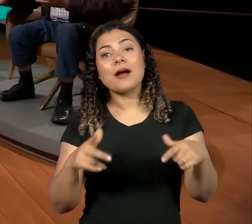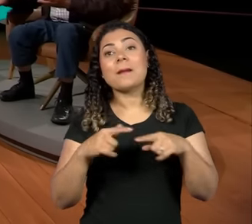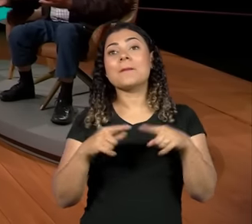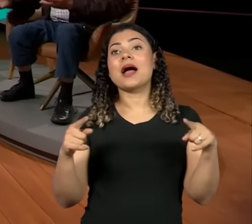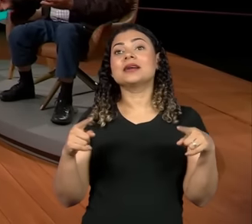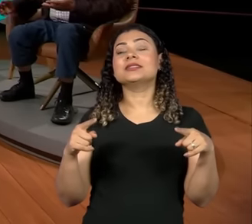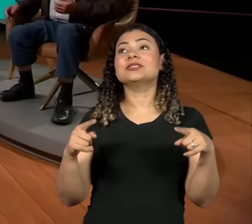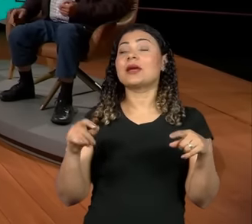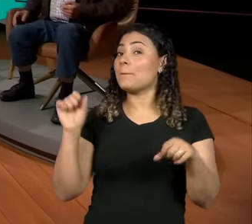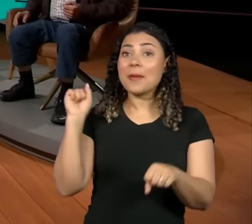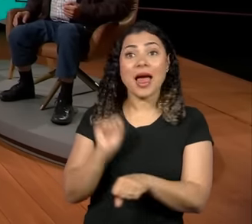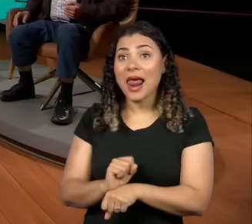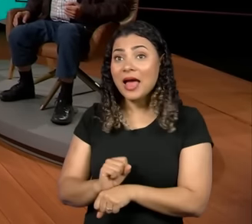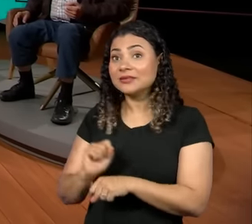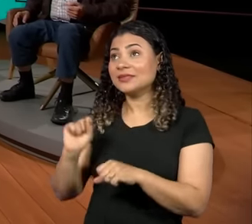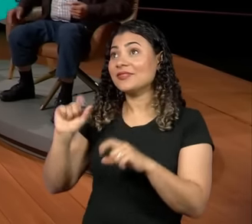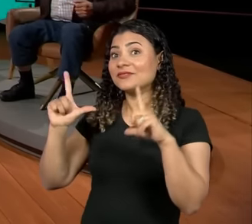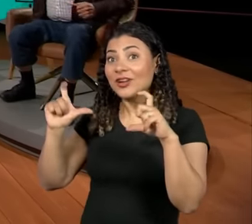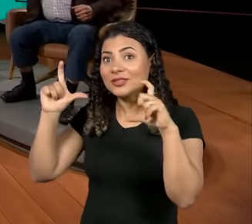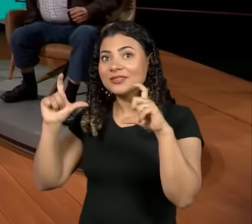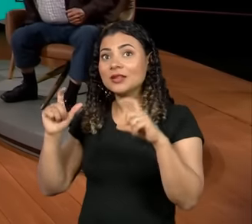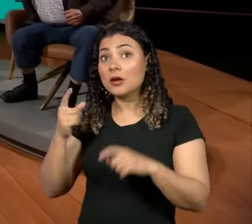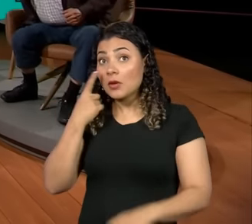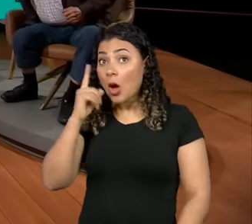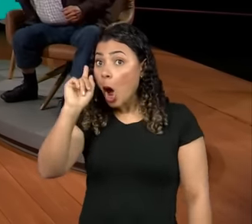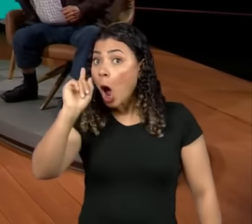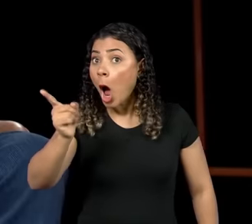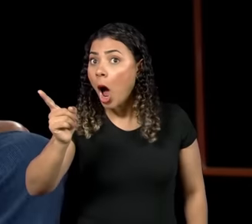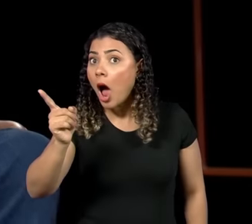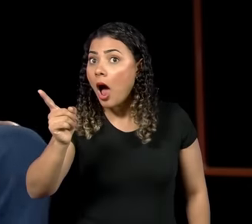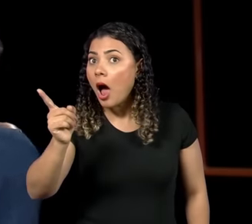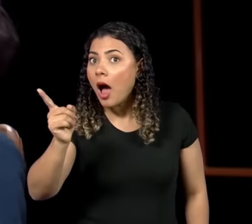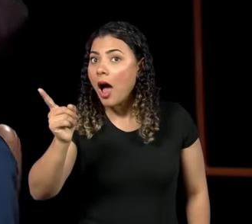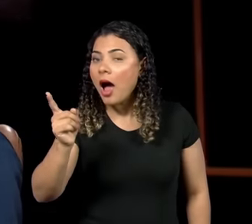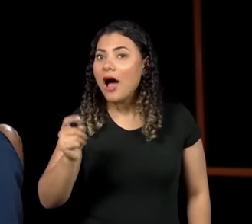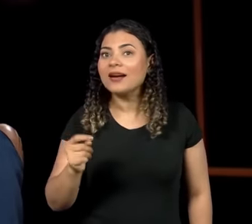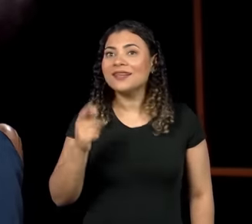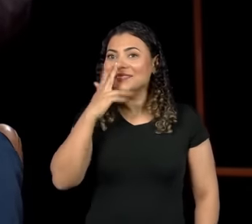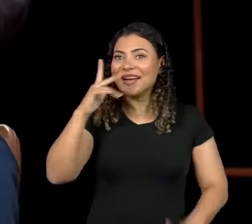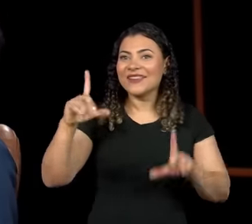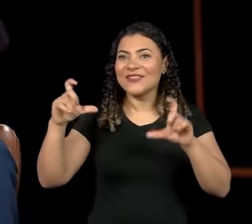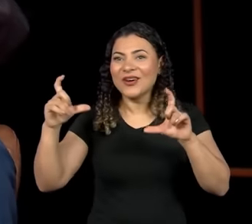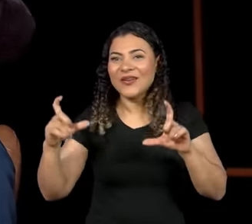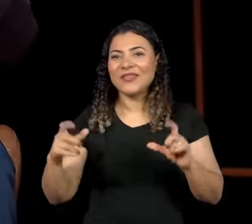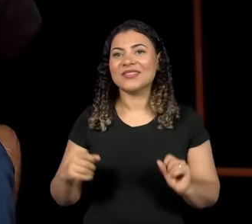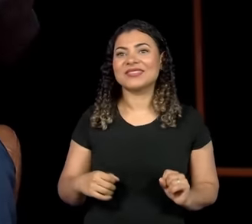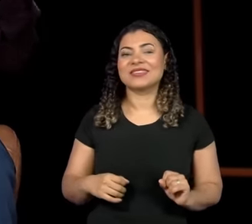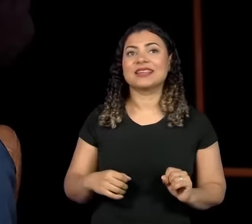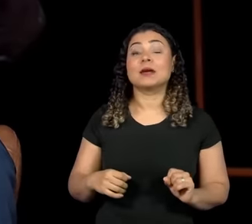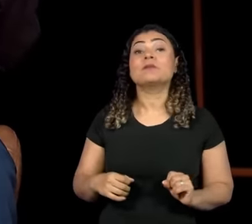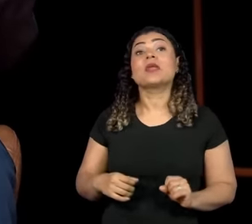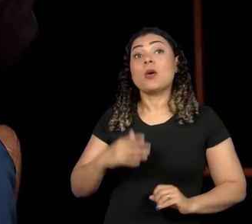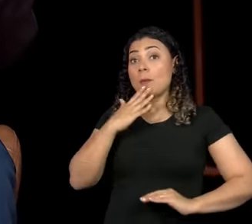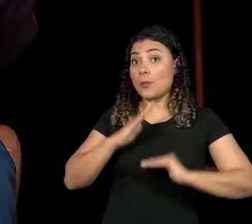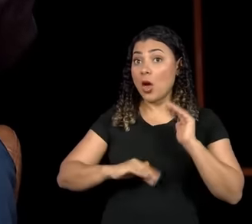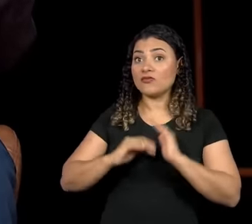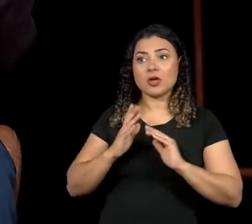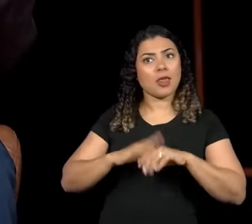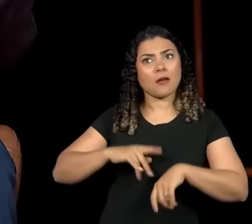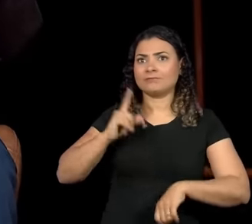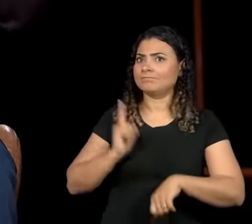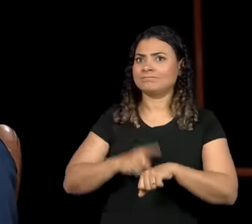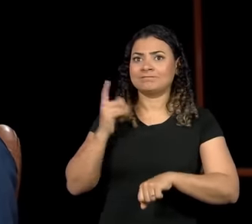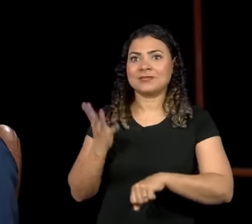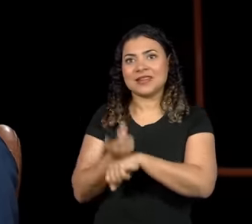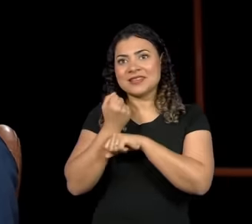uma dinâmica, por exemplo, fala assim, olha, você não diga isso, hein? Sabe? E o fotógrafo é craque. O